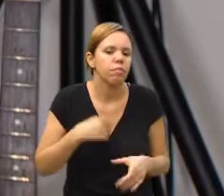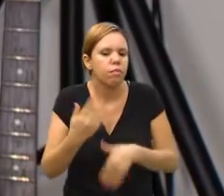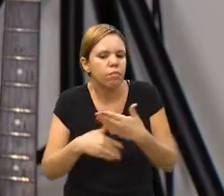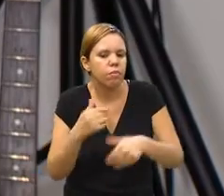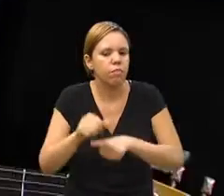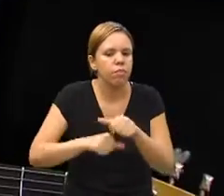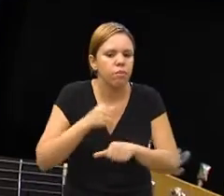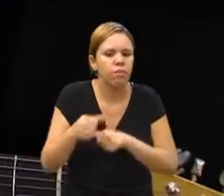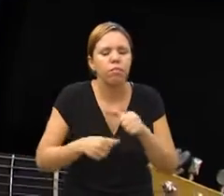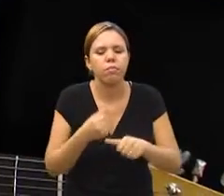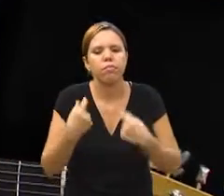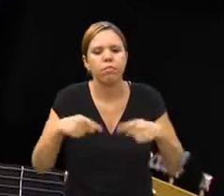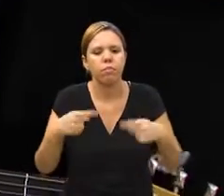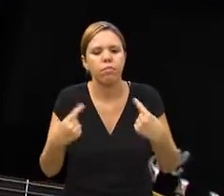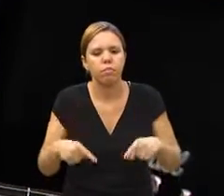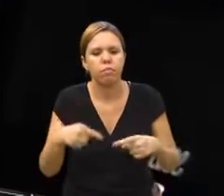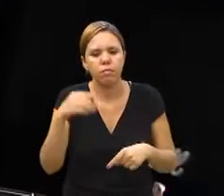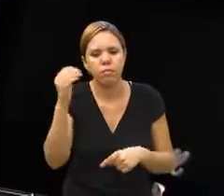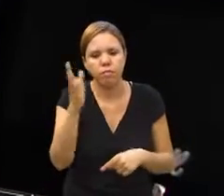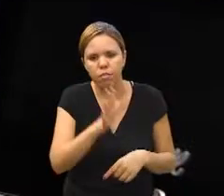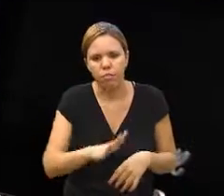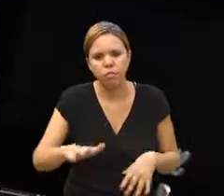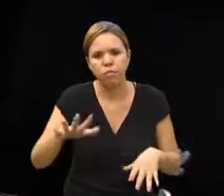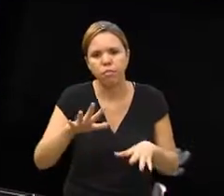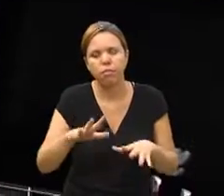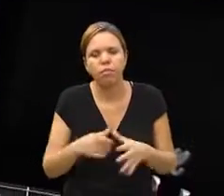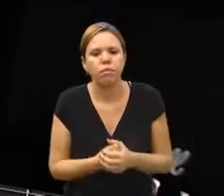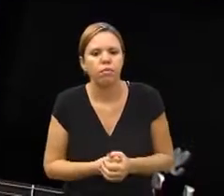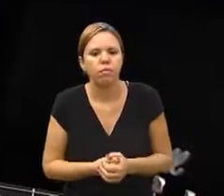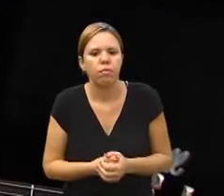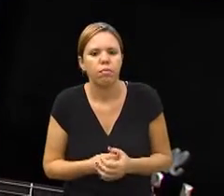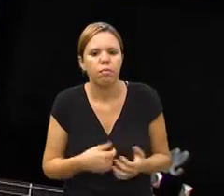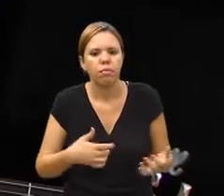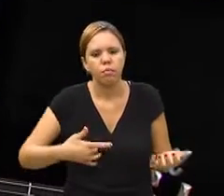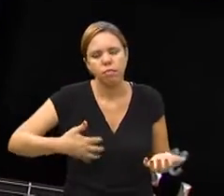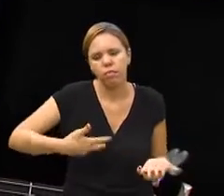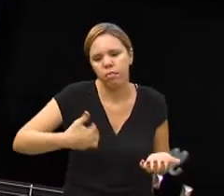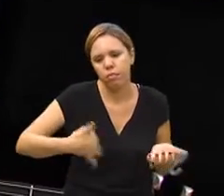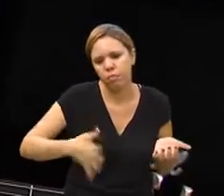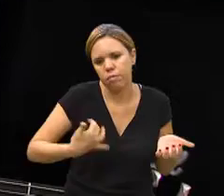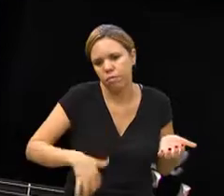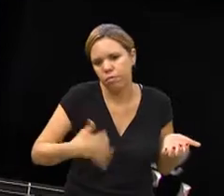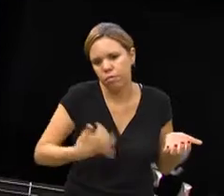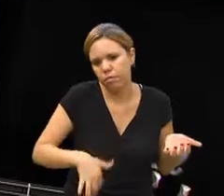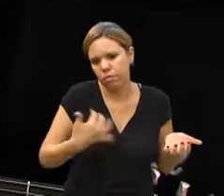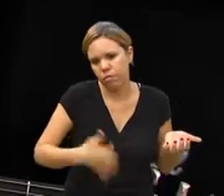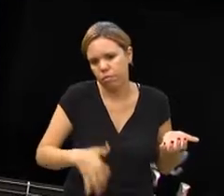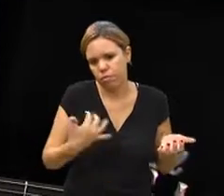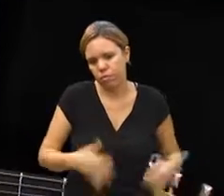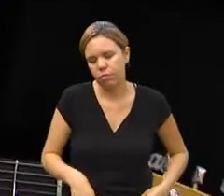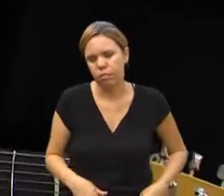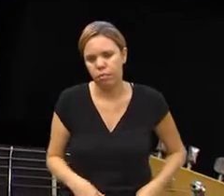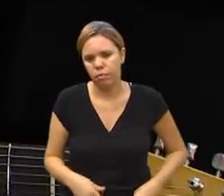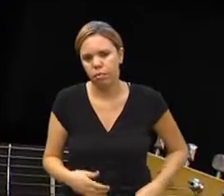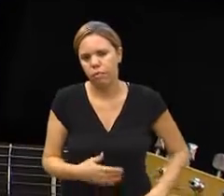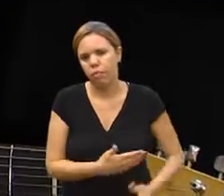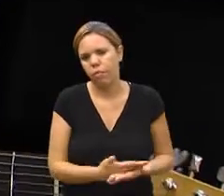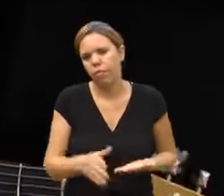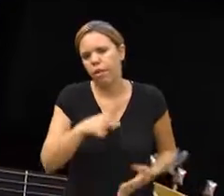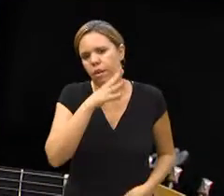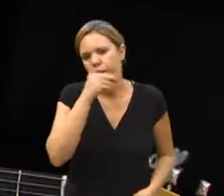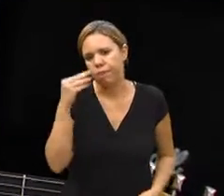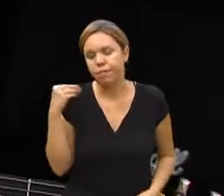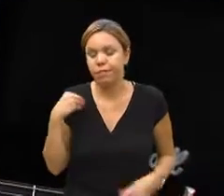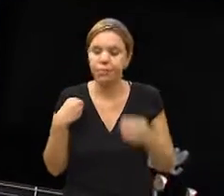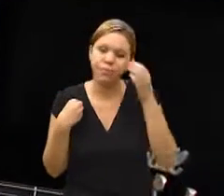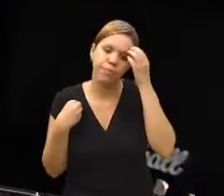para música popular, porque eu gostava de cantar, e eu passei a tocar violão, né? Isso no começo da adolescência, né?